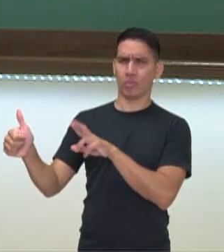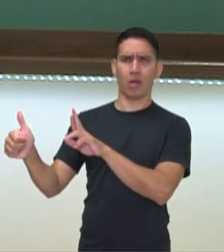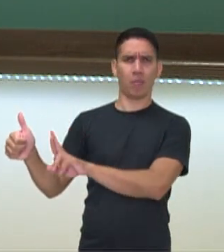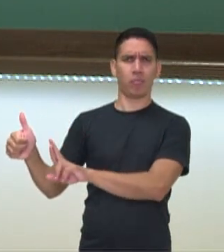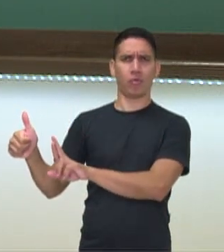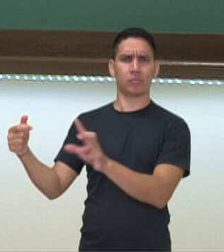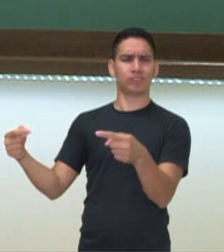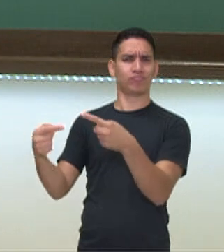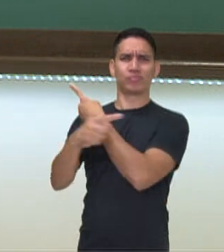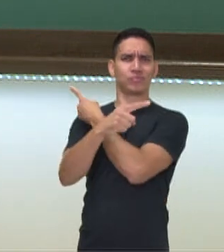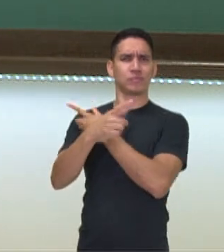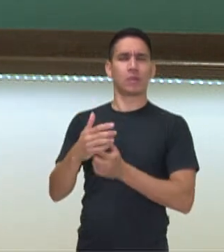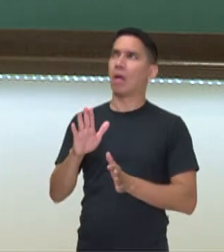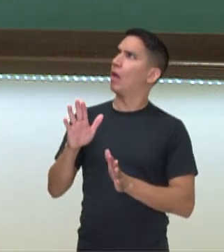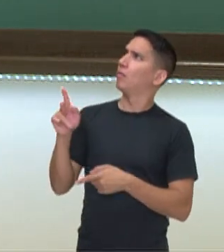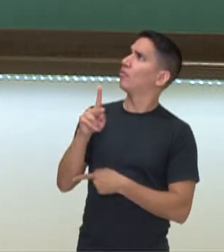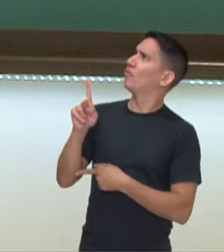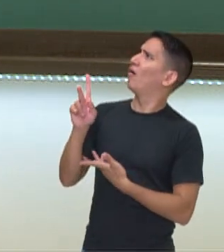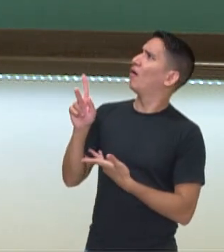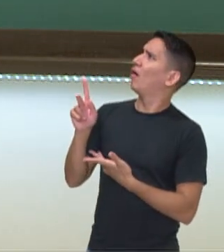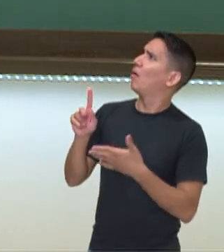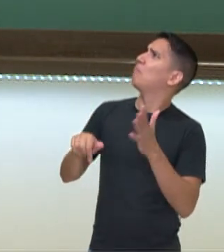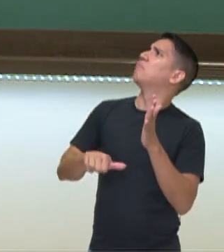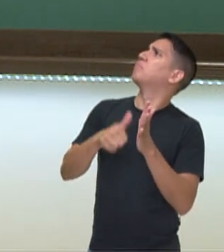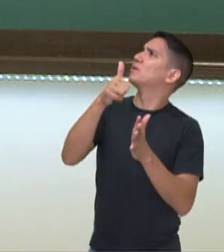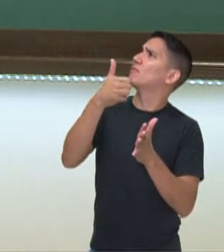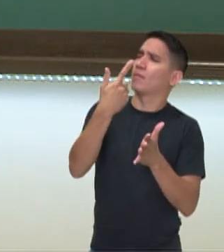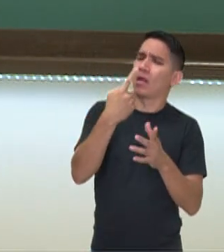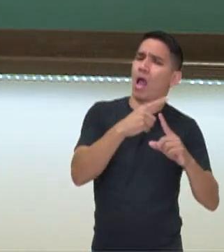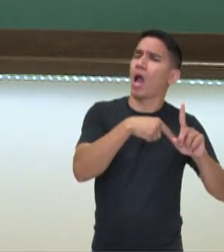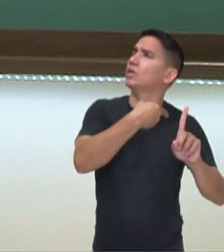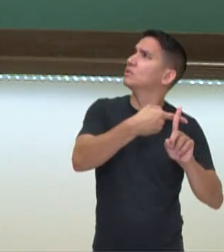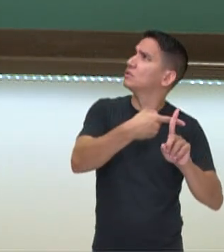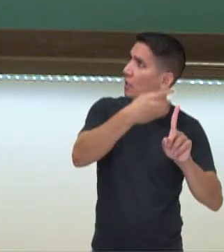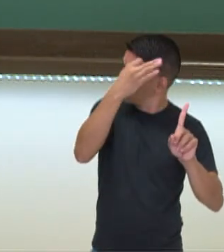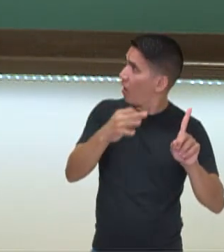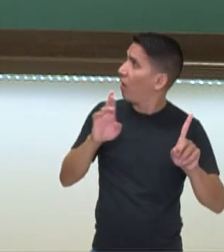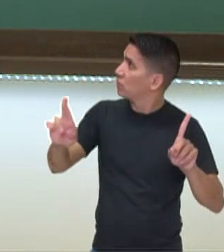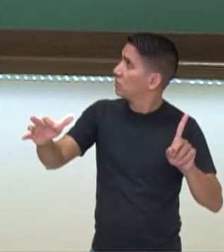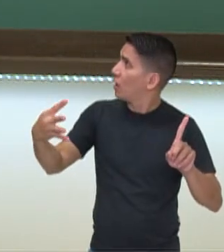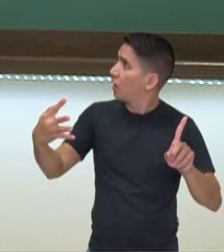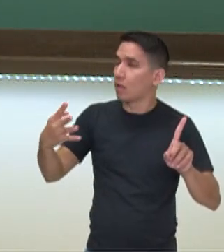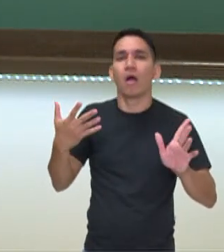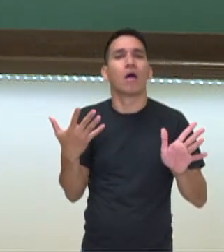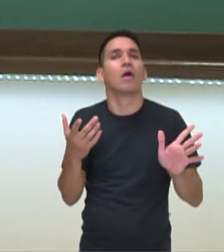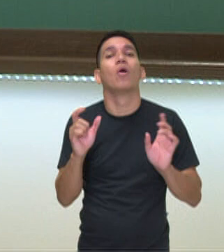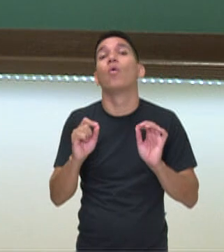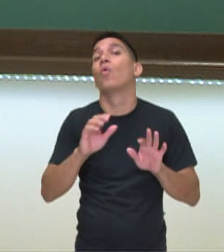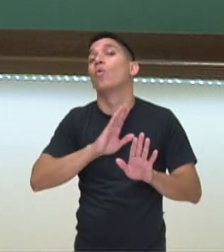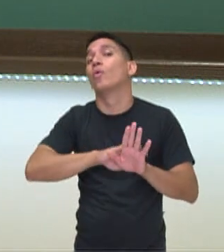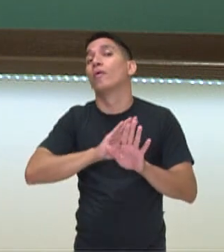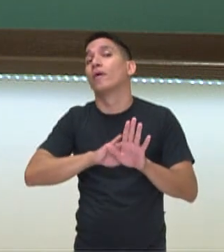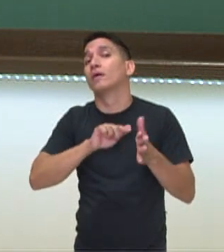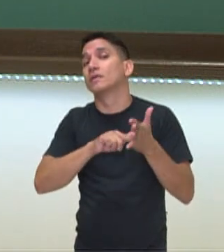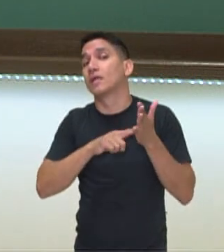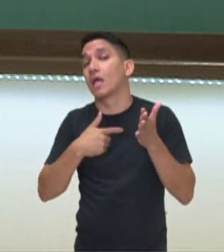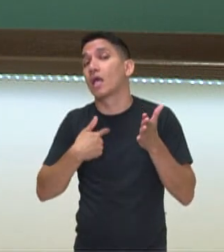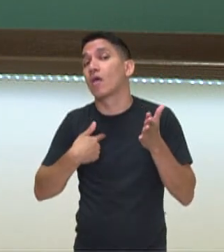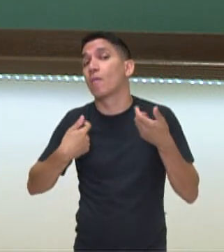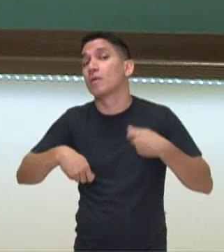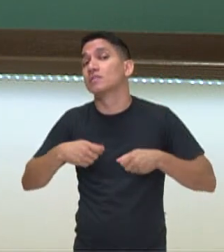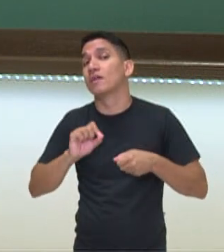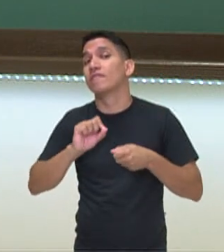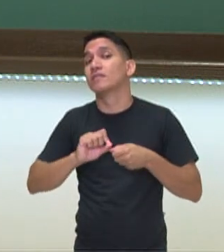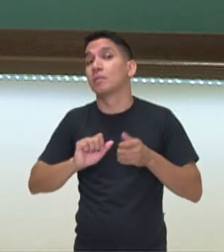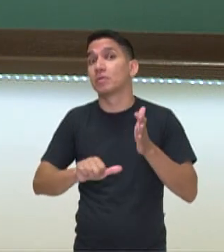14. Mas, prof, você fez primeiro a adição e deu certo. Então, o que vai me indicar que eu vou ter que fazer primeiro a